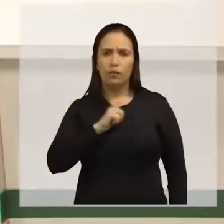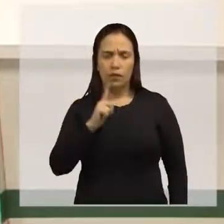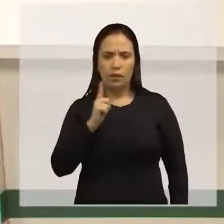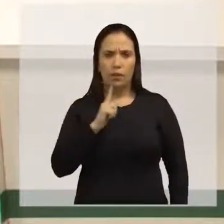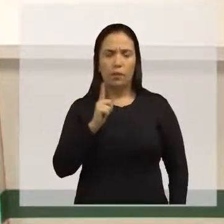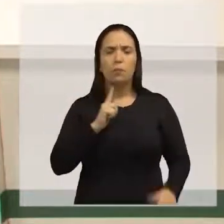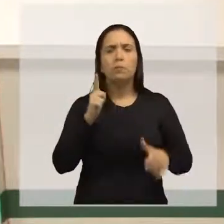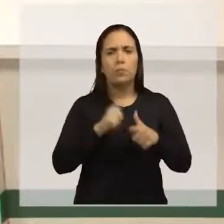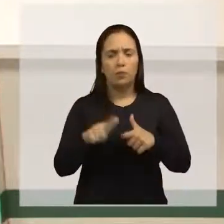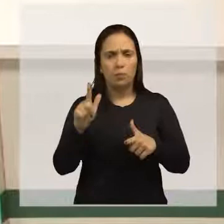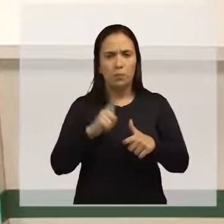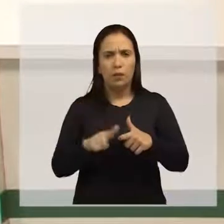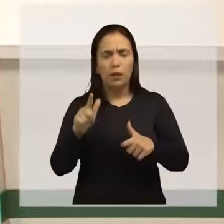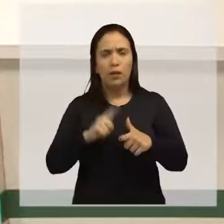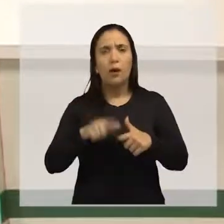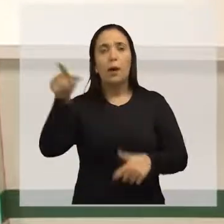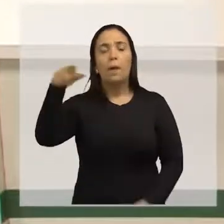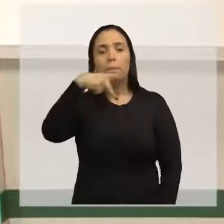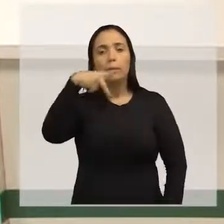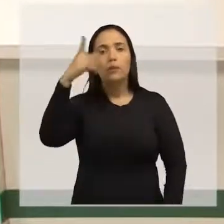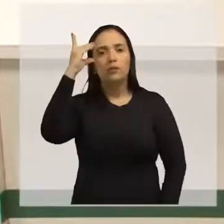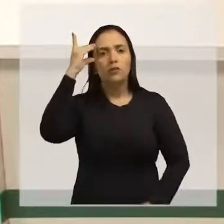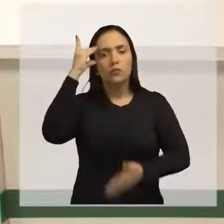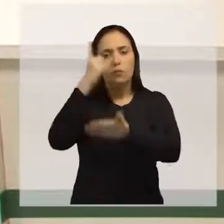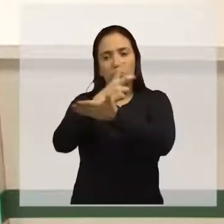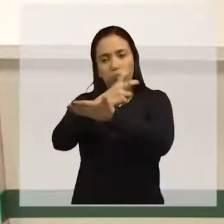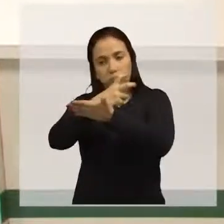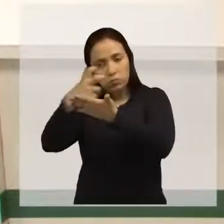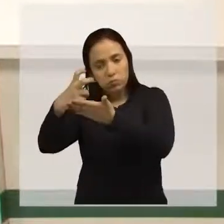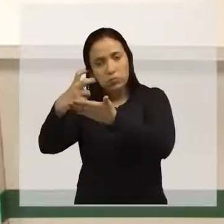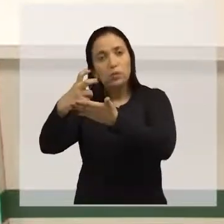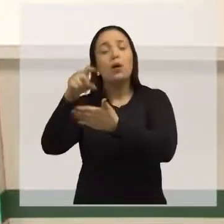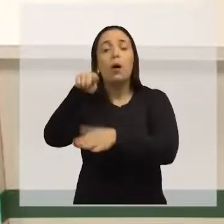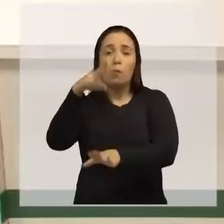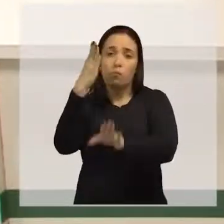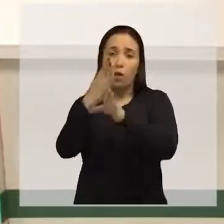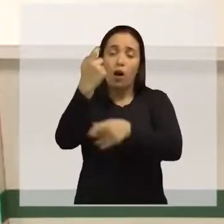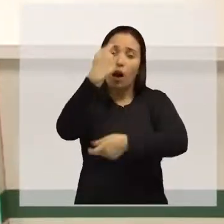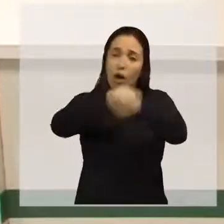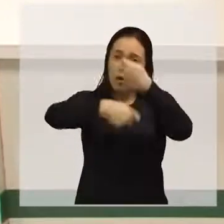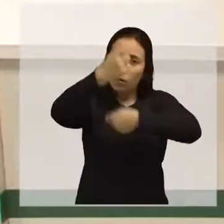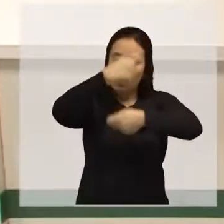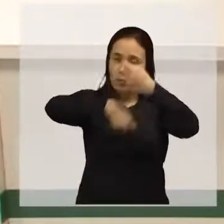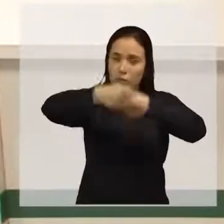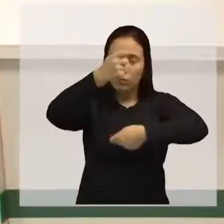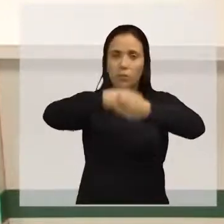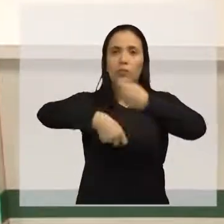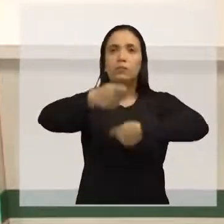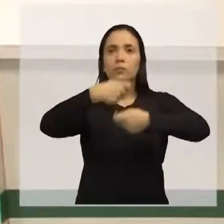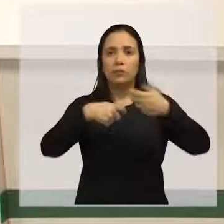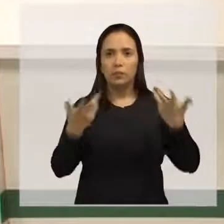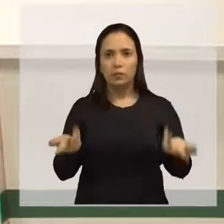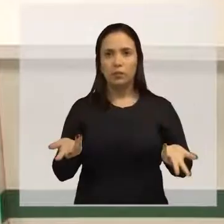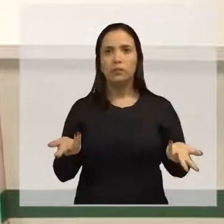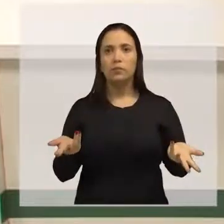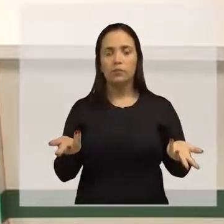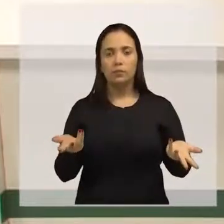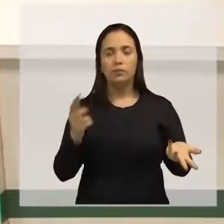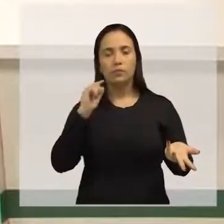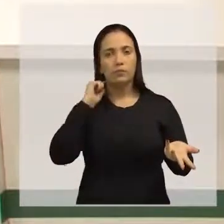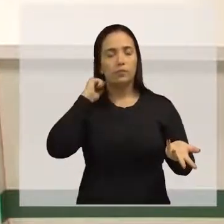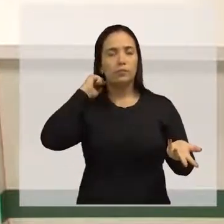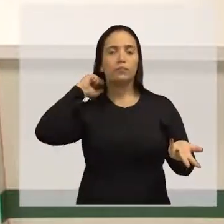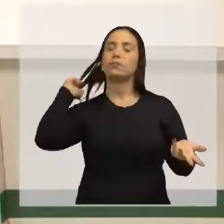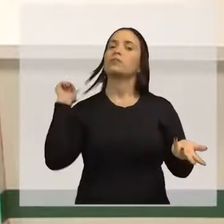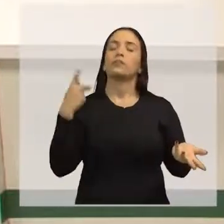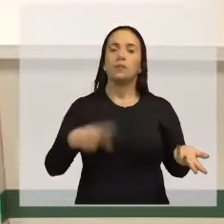presidente eleito. Houve a queda da presidente, mas a presidente caiu justamente pela situação econômica que foi... Exatamente. Entrou numa bancarrota.